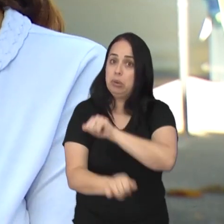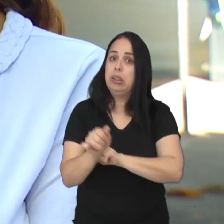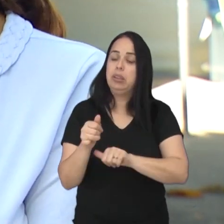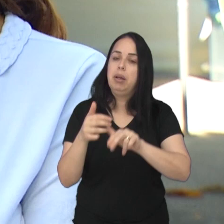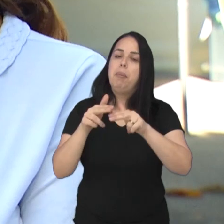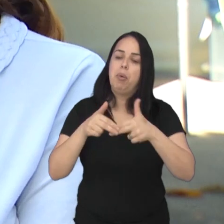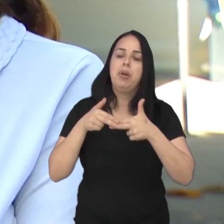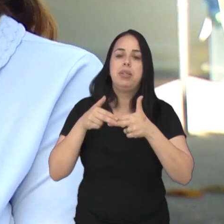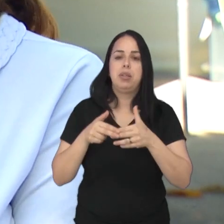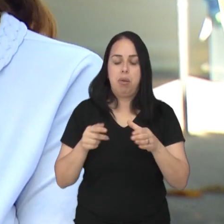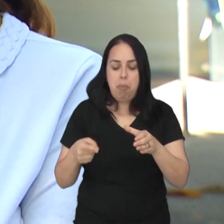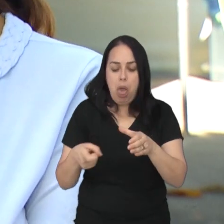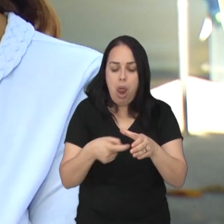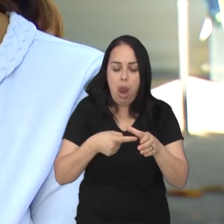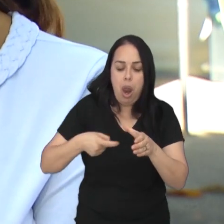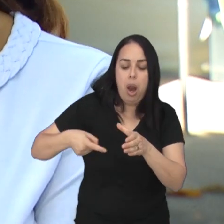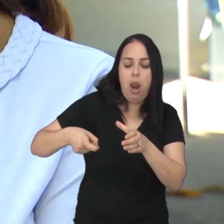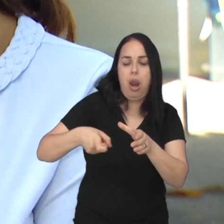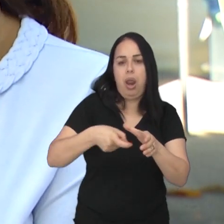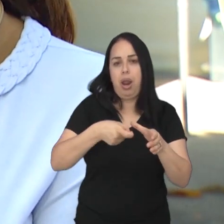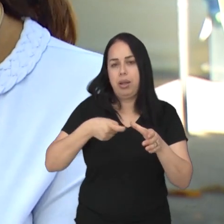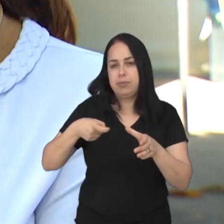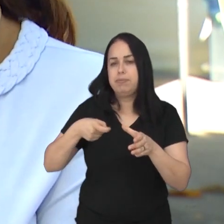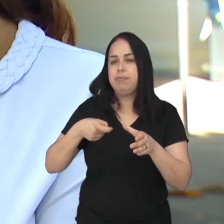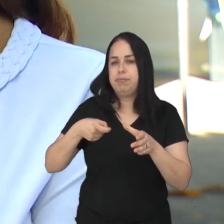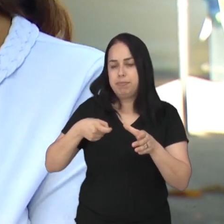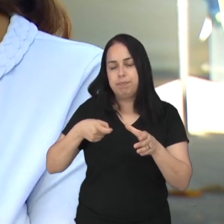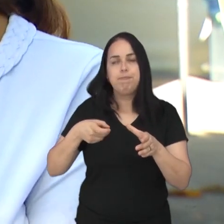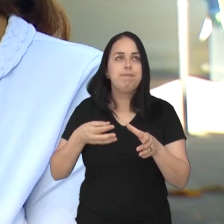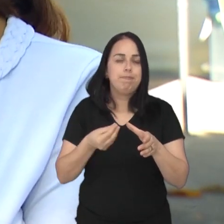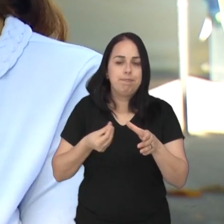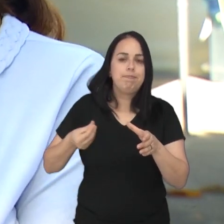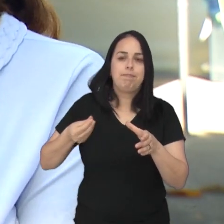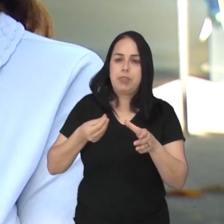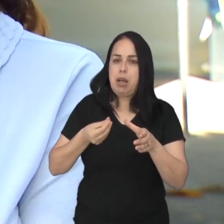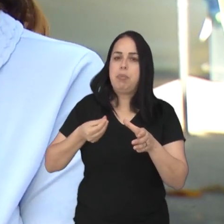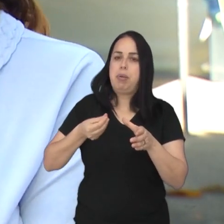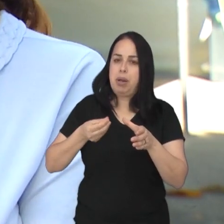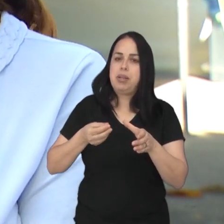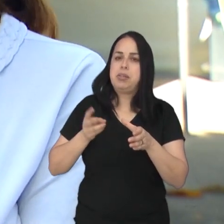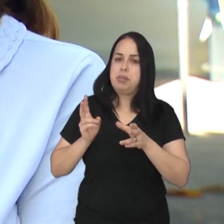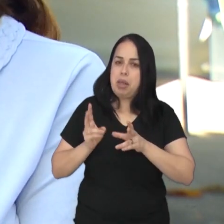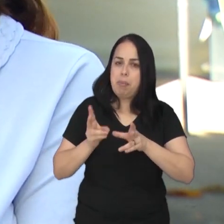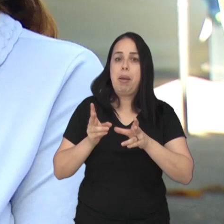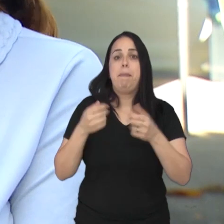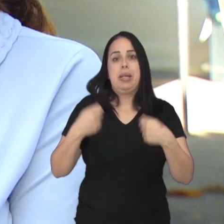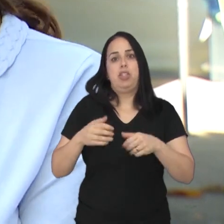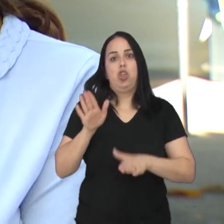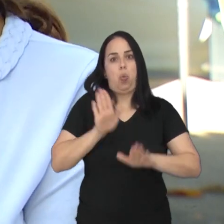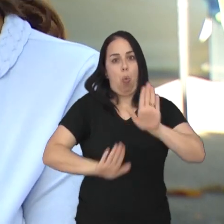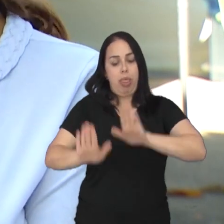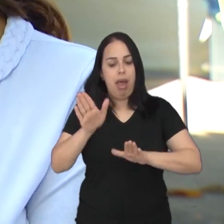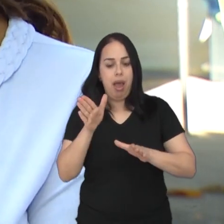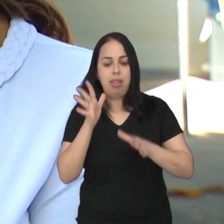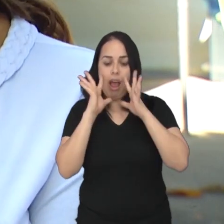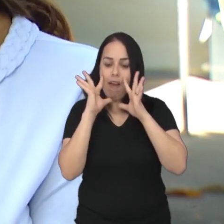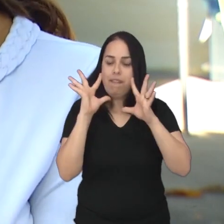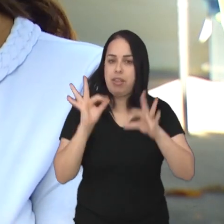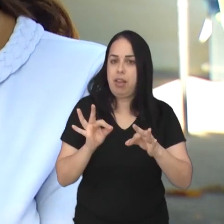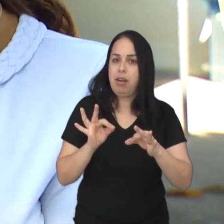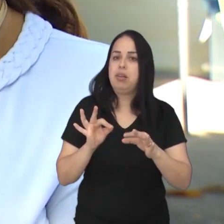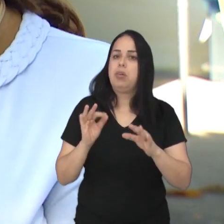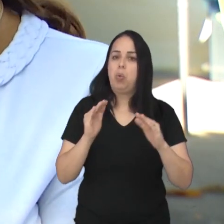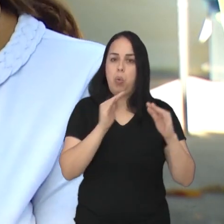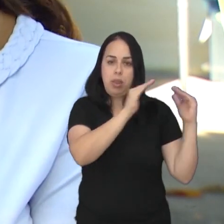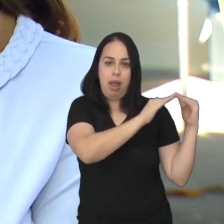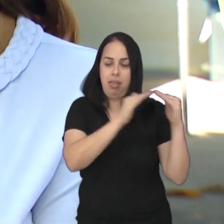alterações e isso faz com que os criadouros estejam aí, né, mais presentes, né, se a população não tomar cuidado